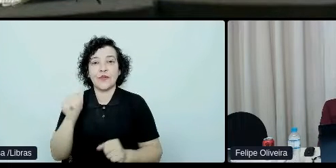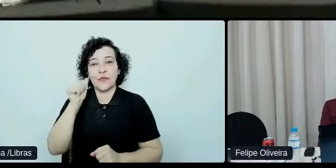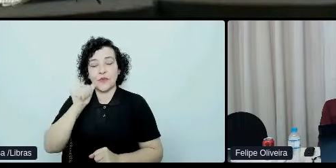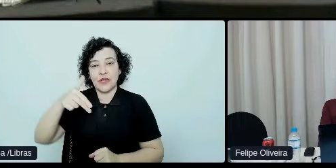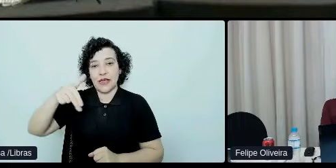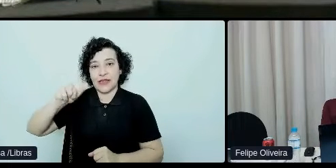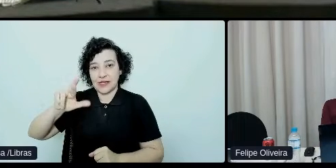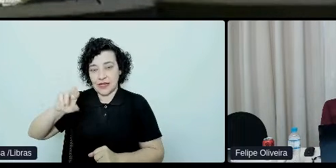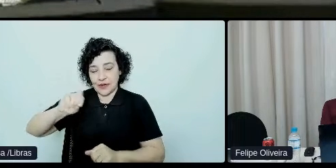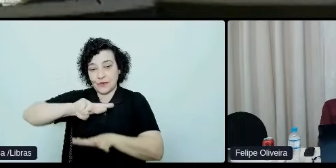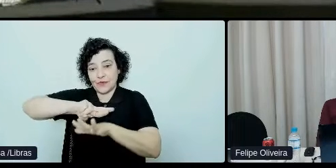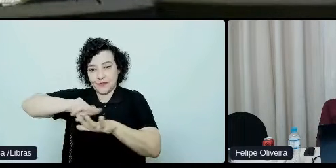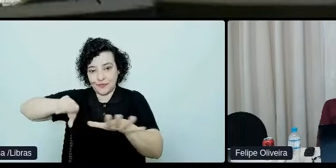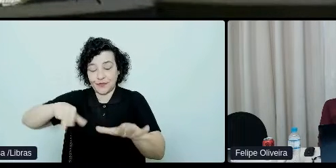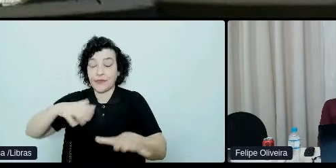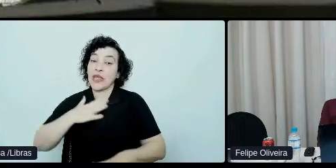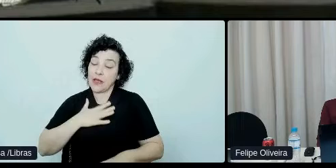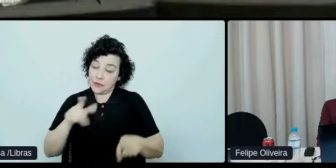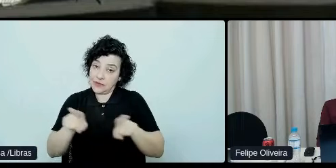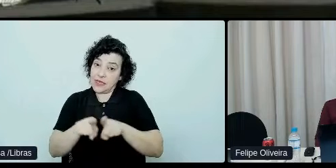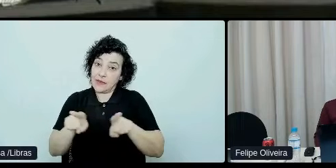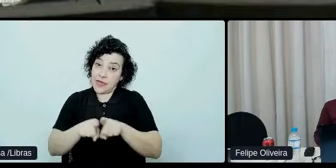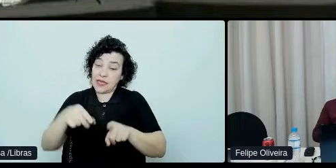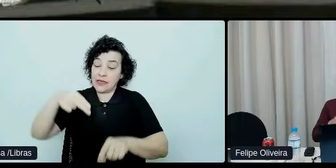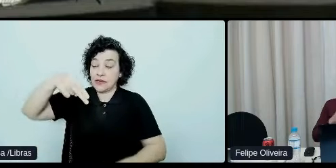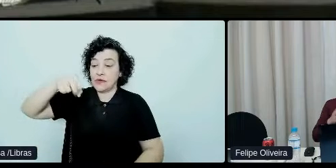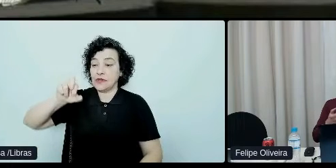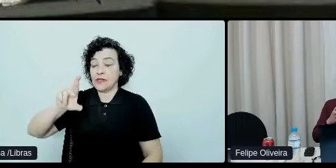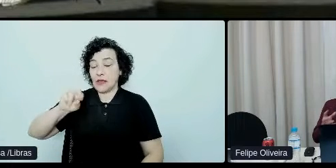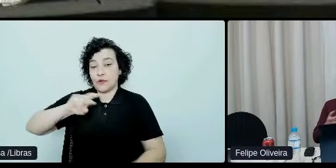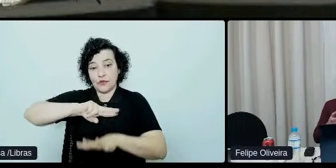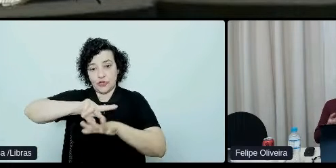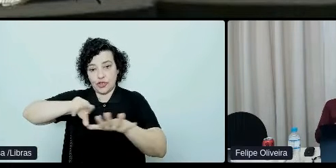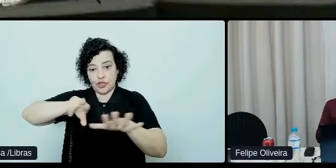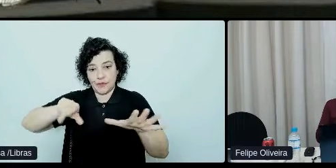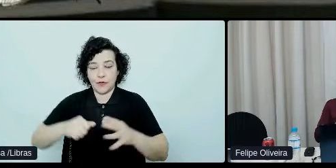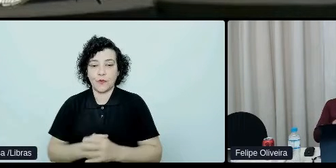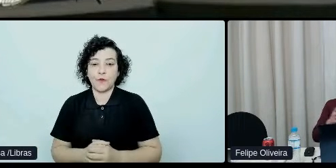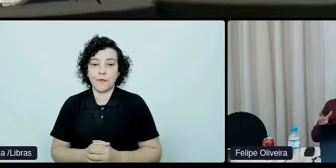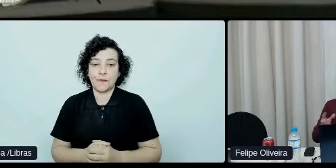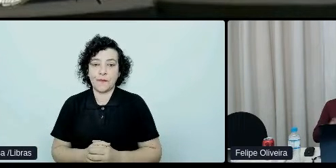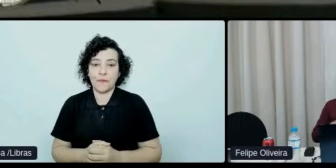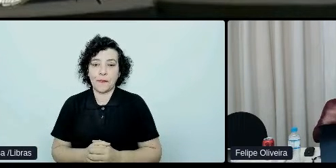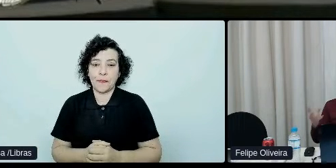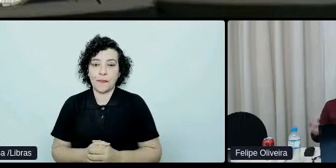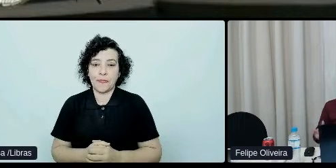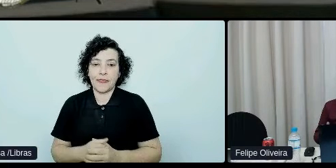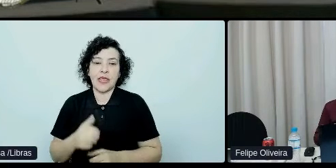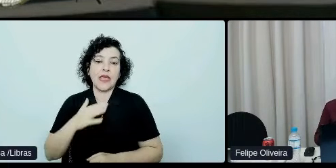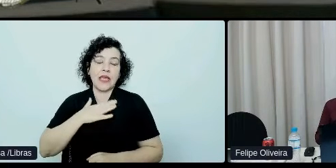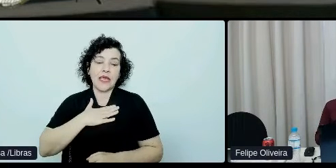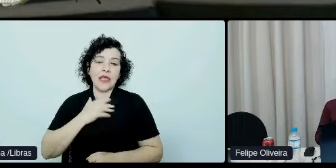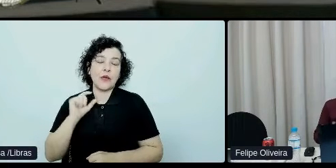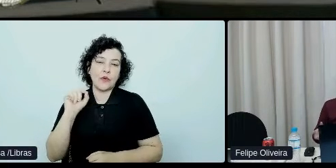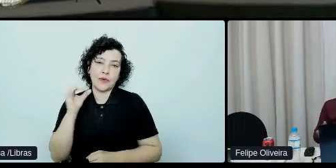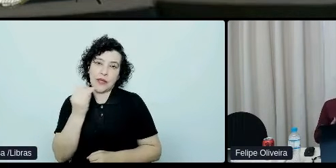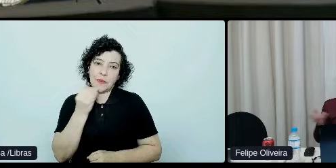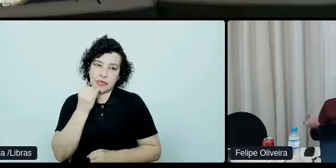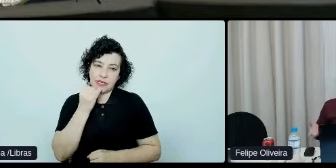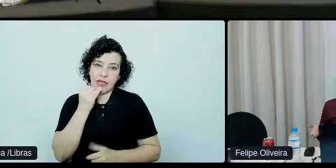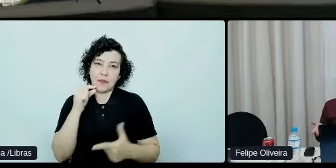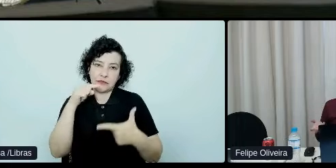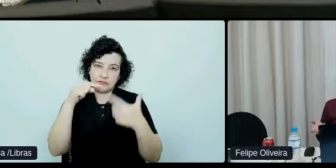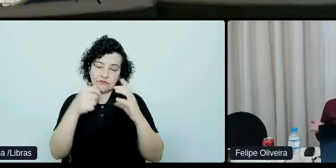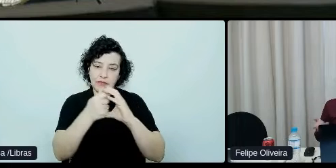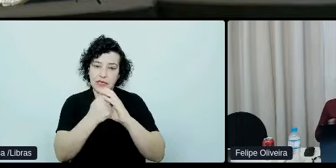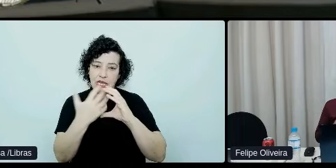Eu sou um neurotípico, né? Ou seja, eu não tenho nenhum tipo de aspecto divergente associado. Eu toco bateria